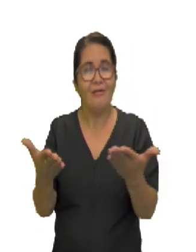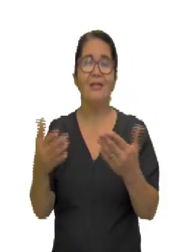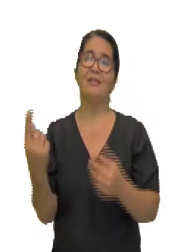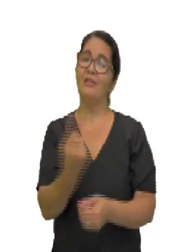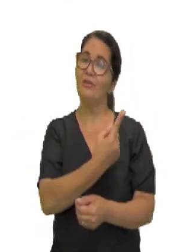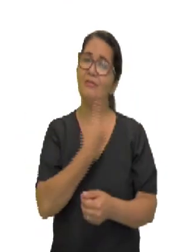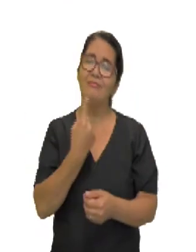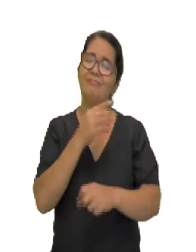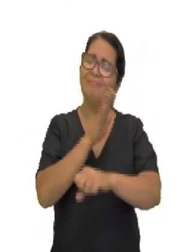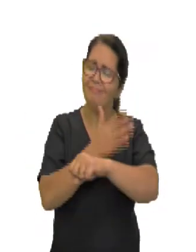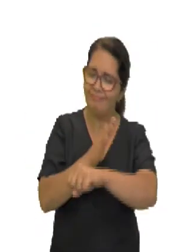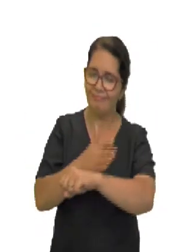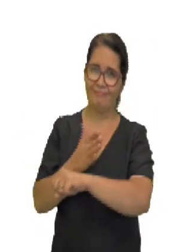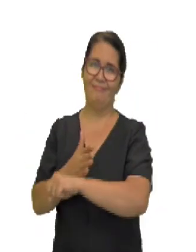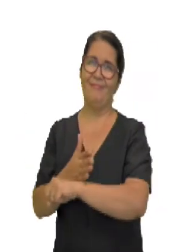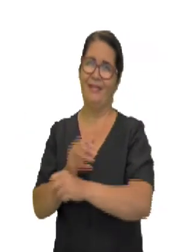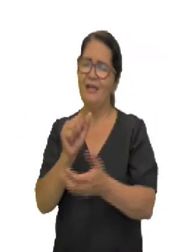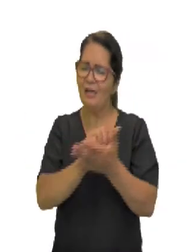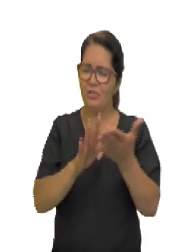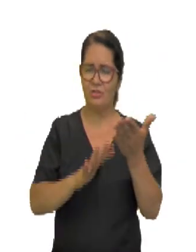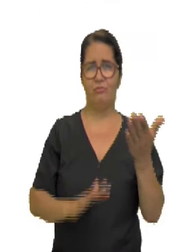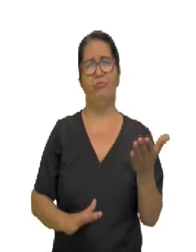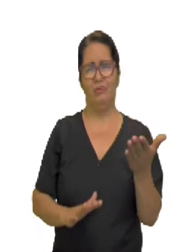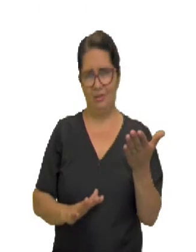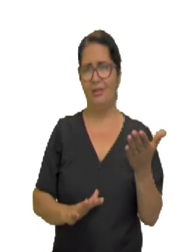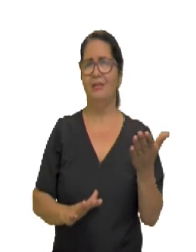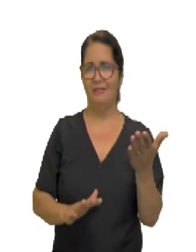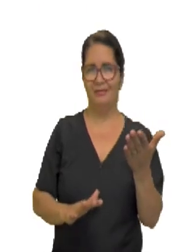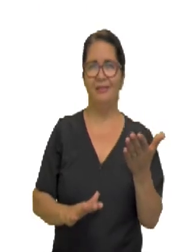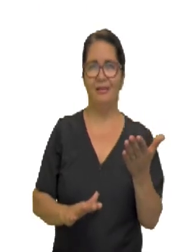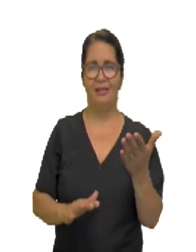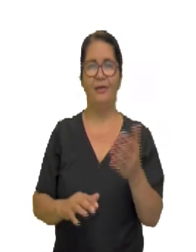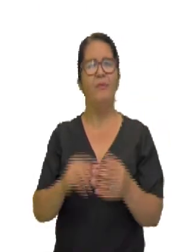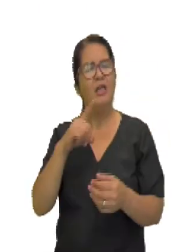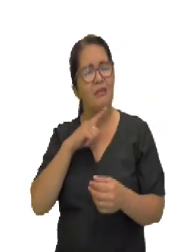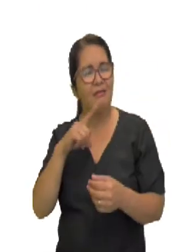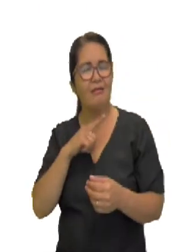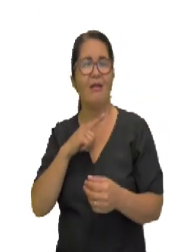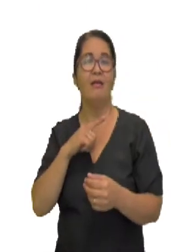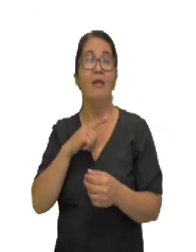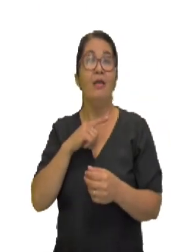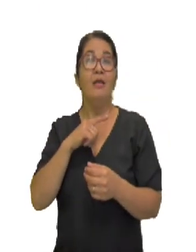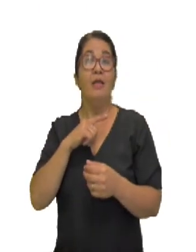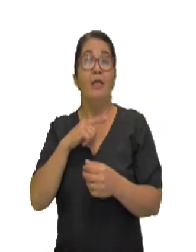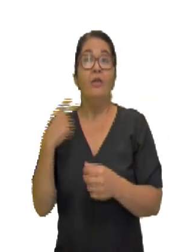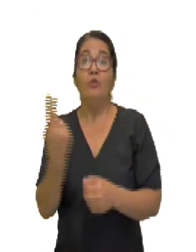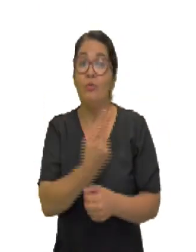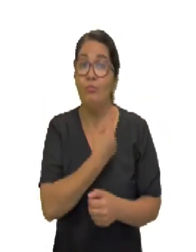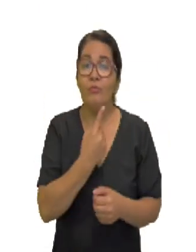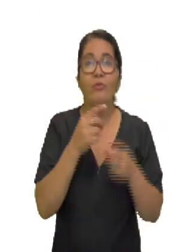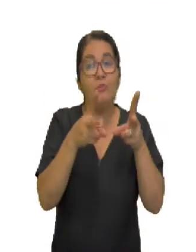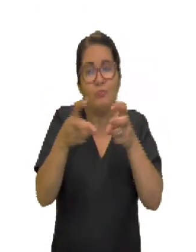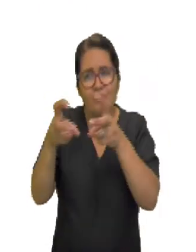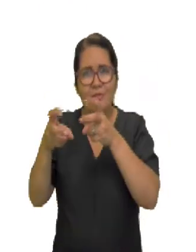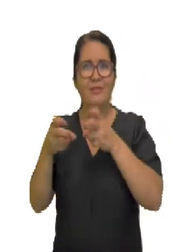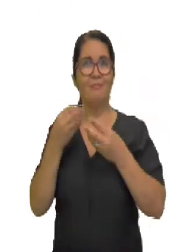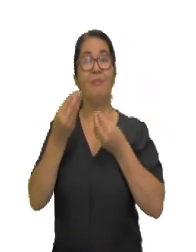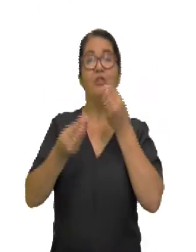praticar. Vamos praticar então. Temos um exercício. Vamos observar aqui e entender a parte